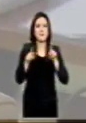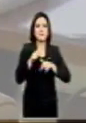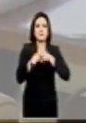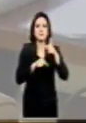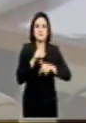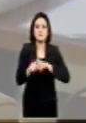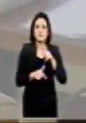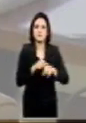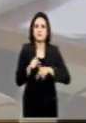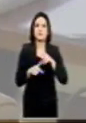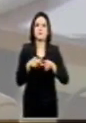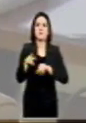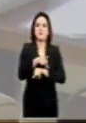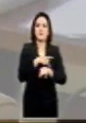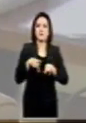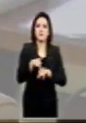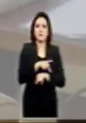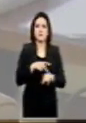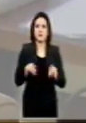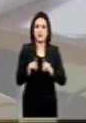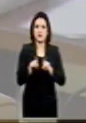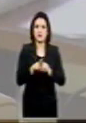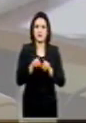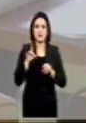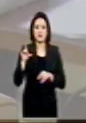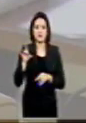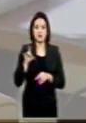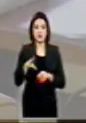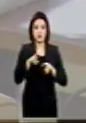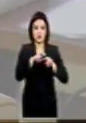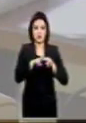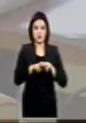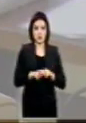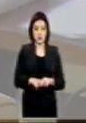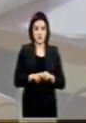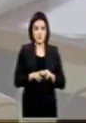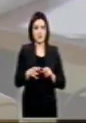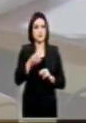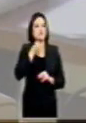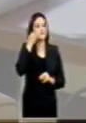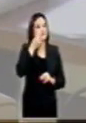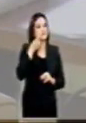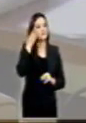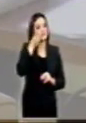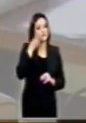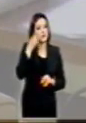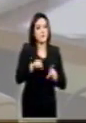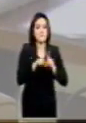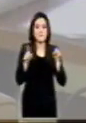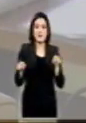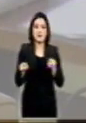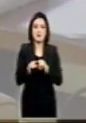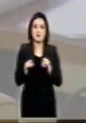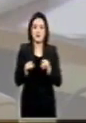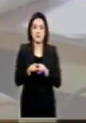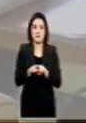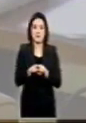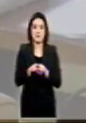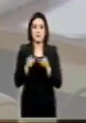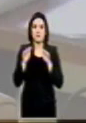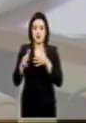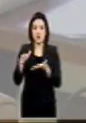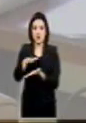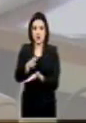Estado, acreditado não só em relação aos chefes de missões diplomáticas, mas também em relação ao corpo